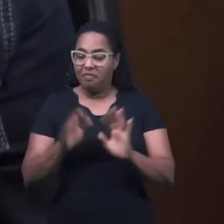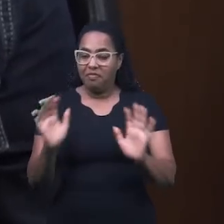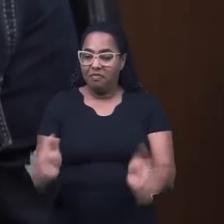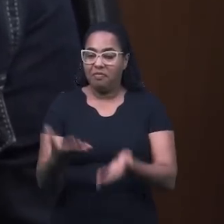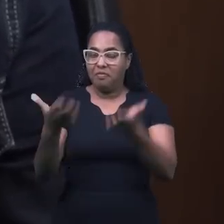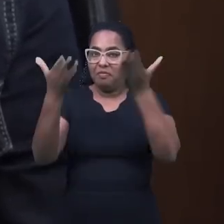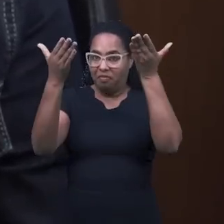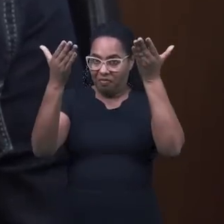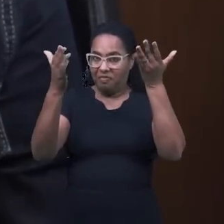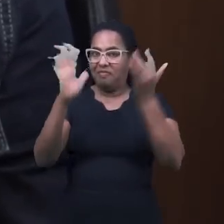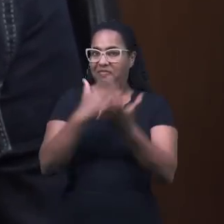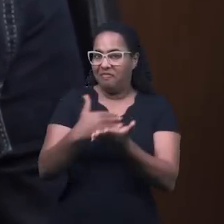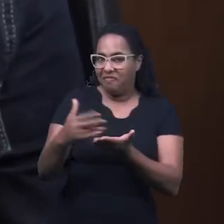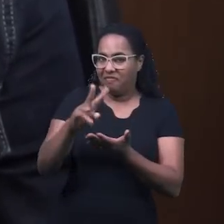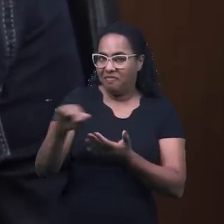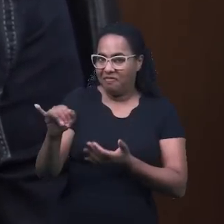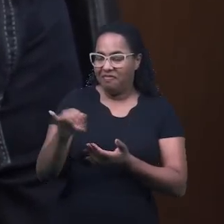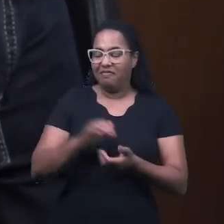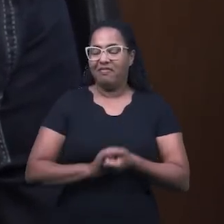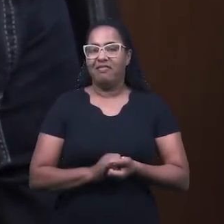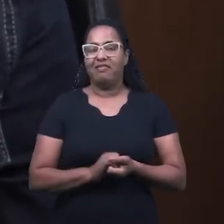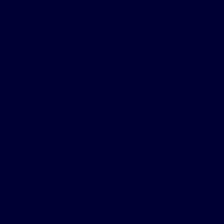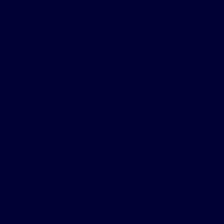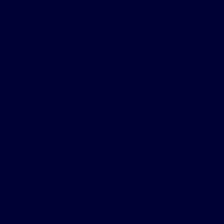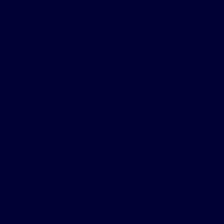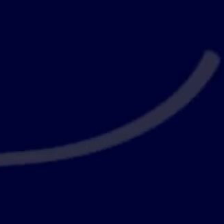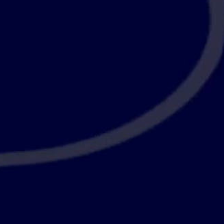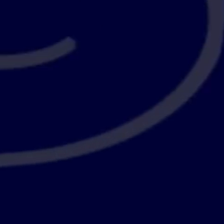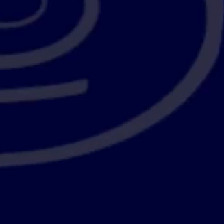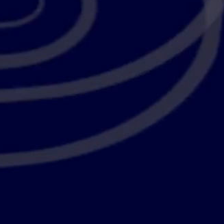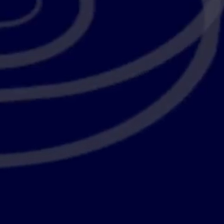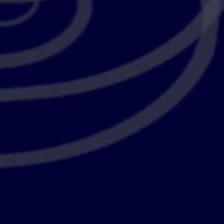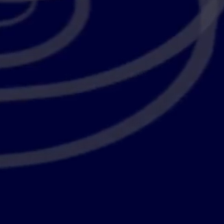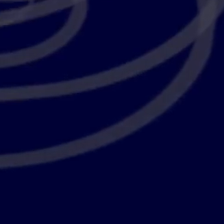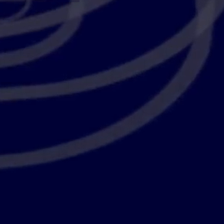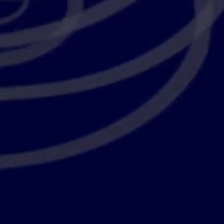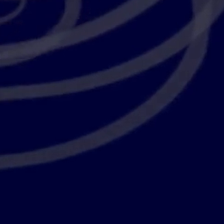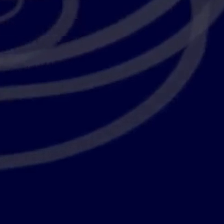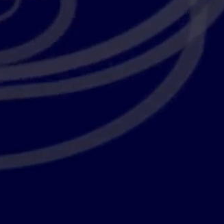aí, porque Movidos pela Fé vai começar.